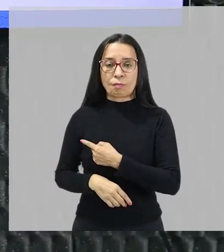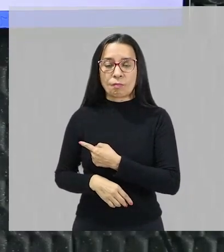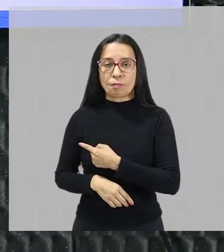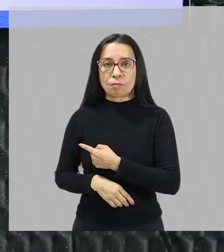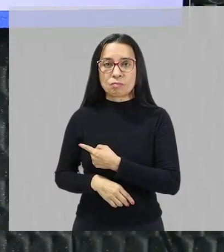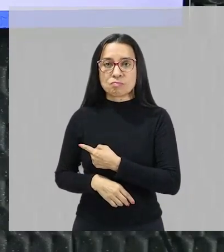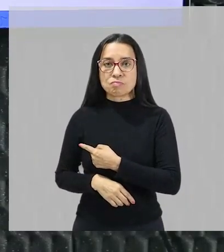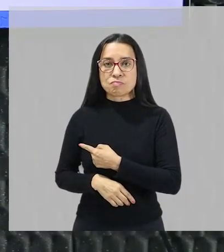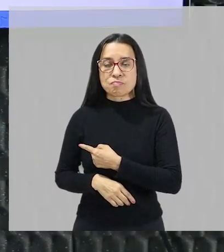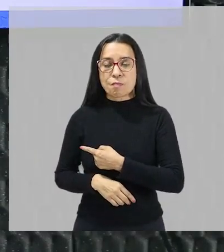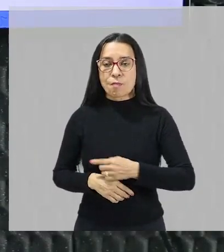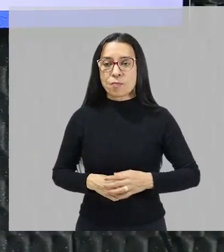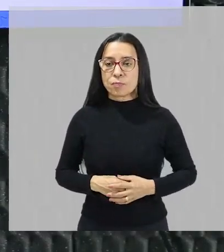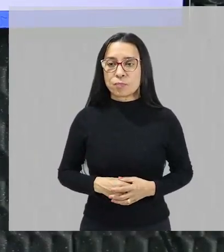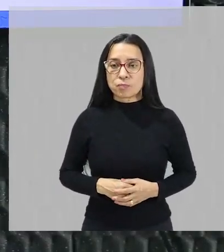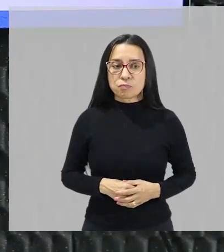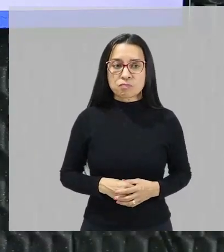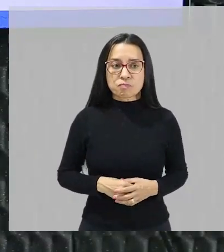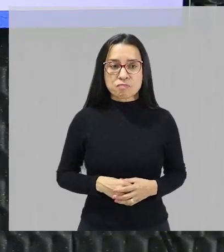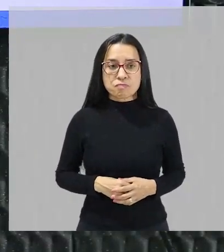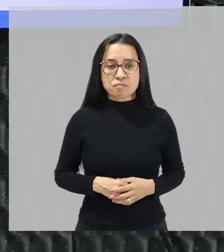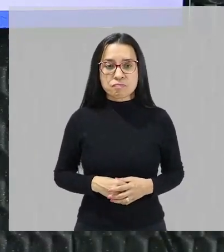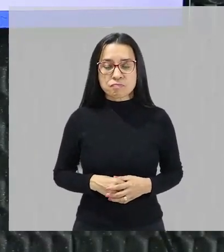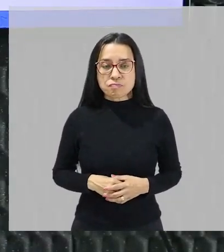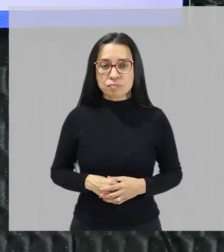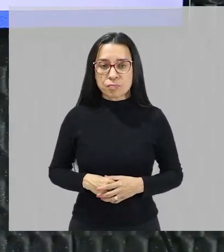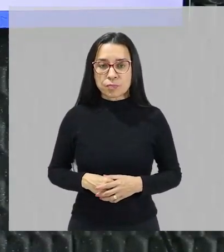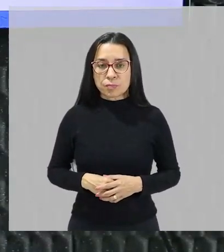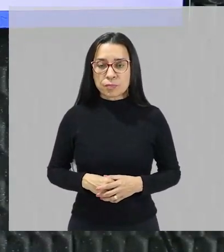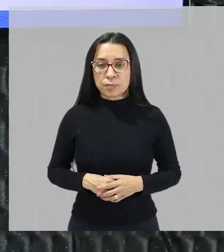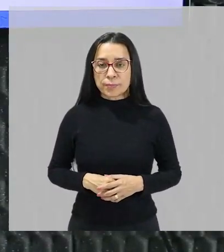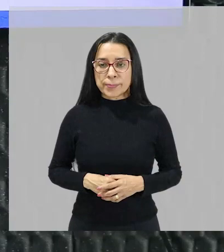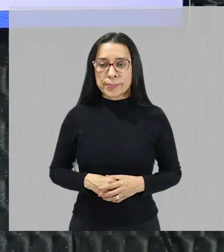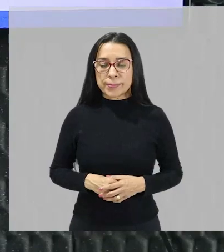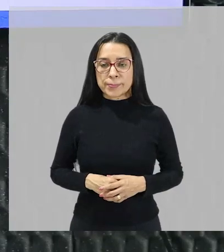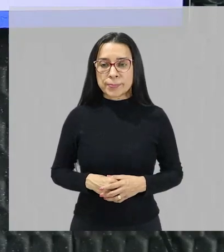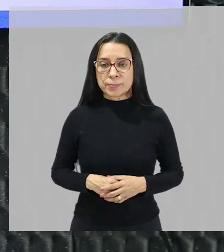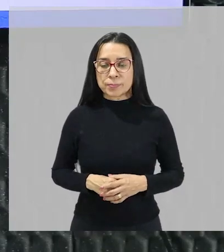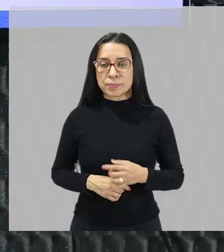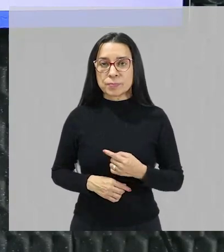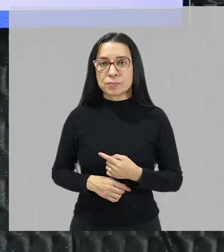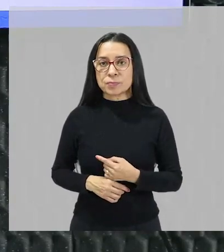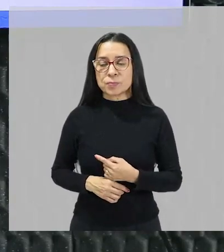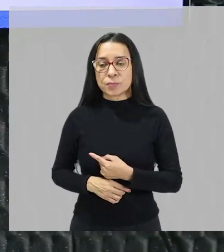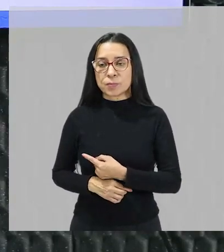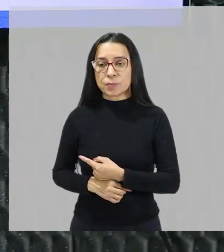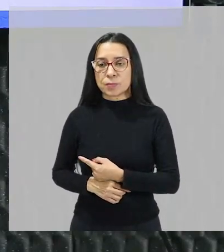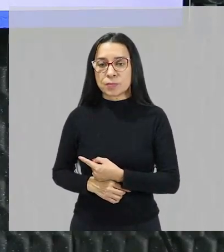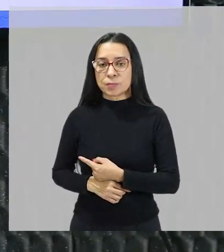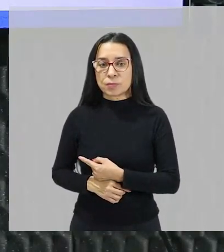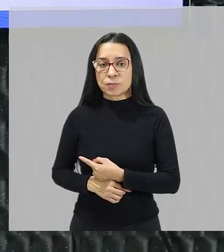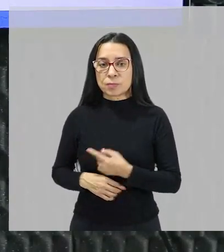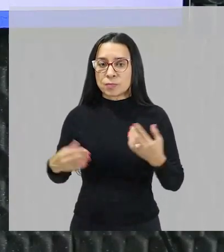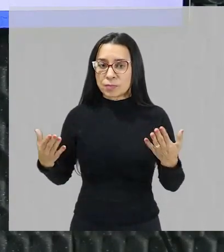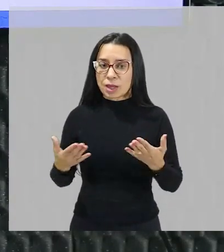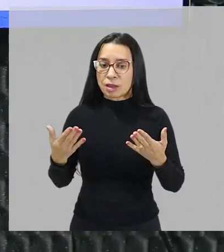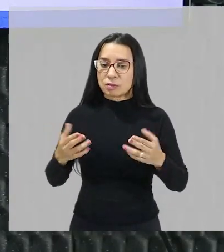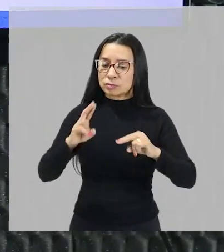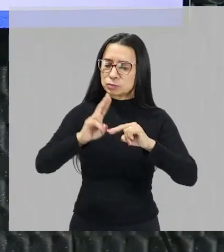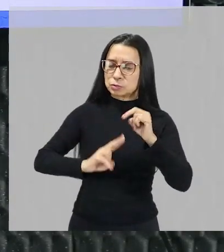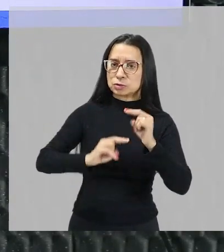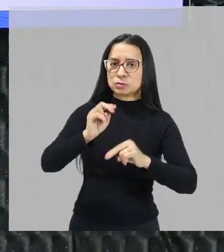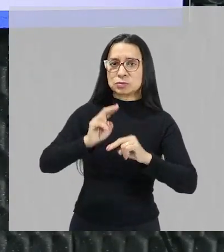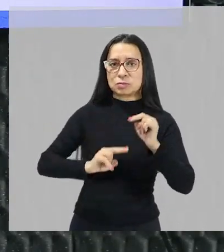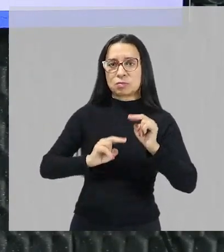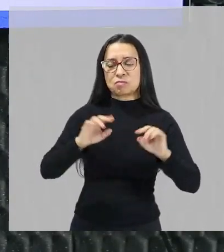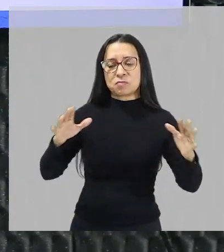do reggae, a cidade de São Luís também é reconhecida pelos festejos juninos. Agora de São João agora. Falou